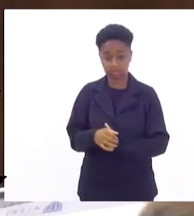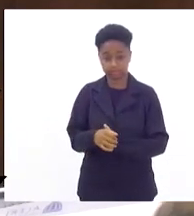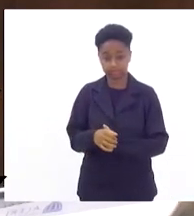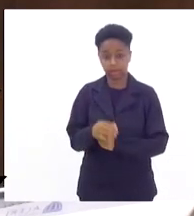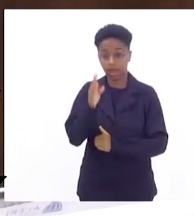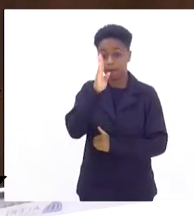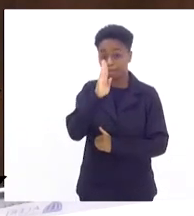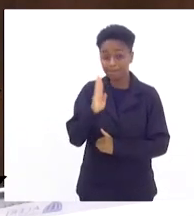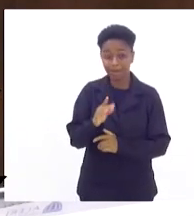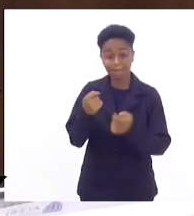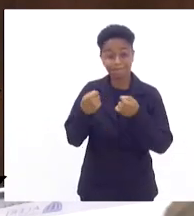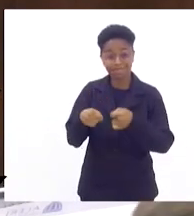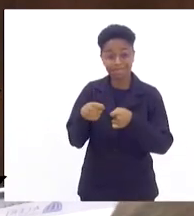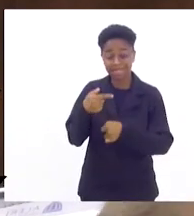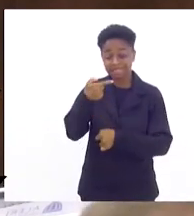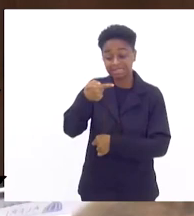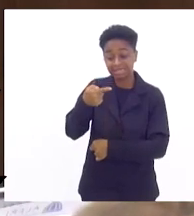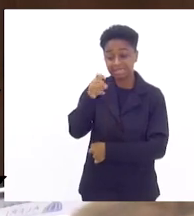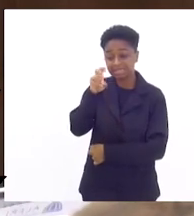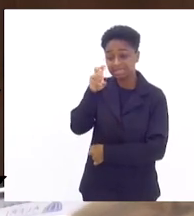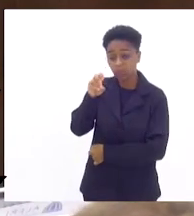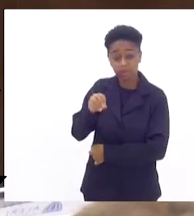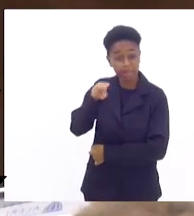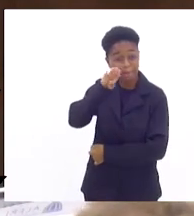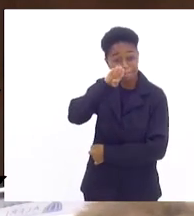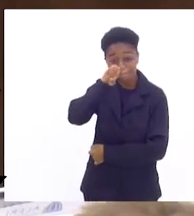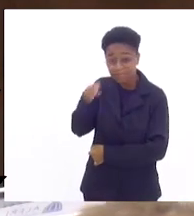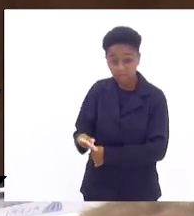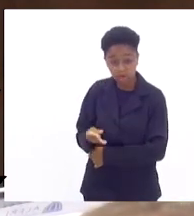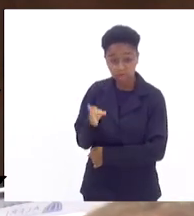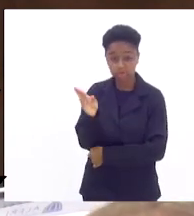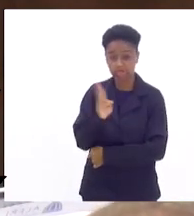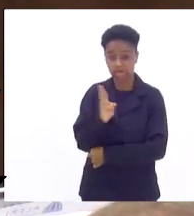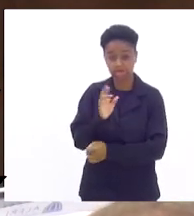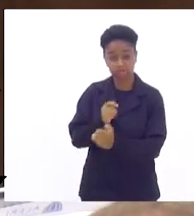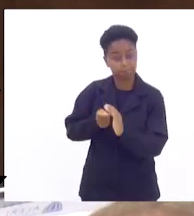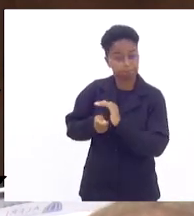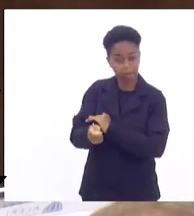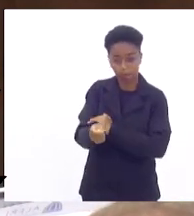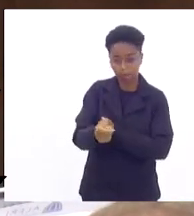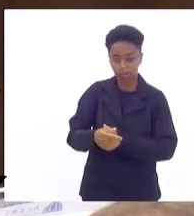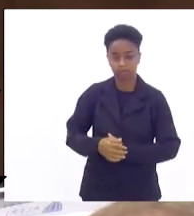Brasil precisa de 750 bilhões de reais de investimento.